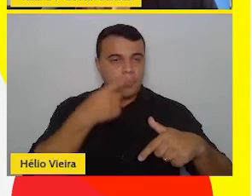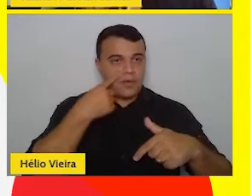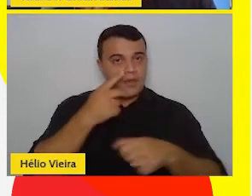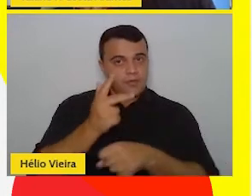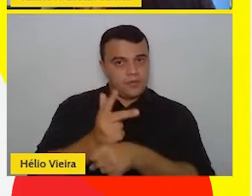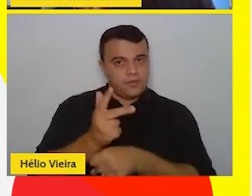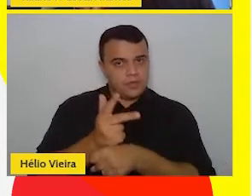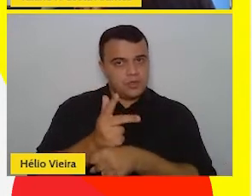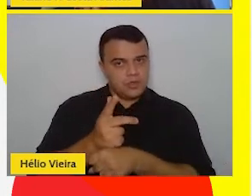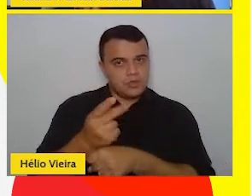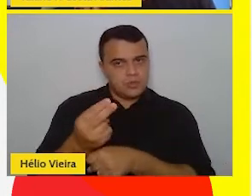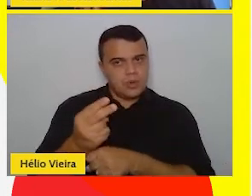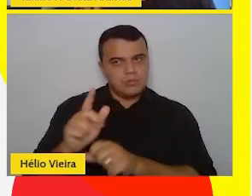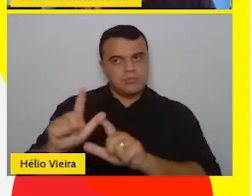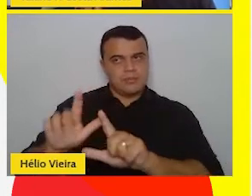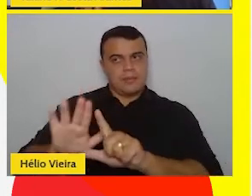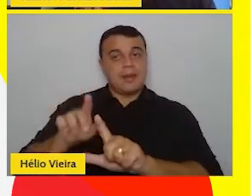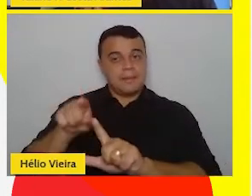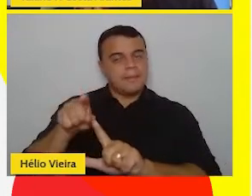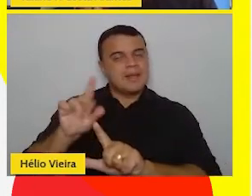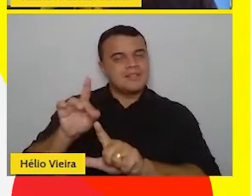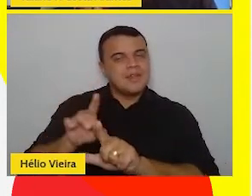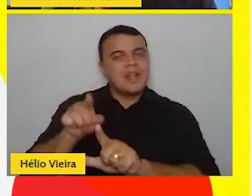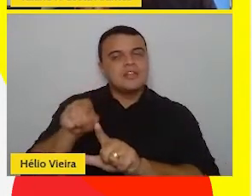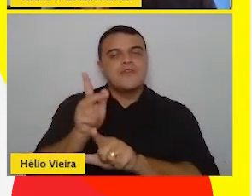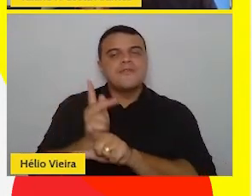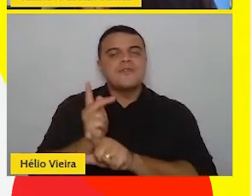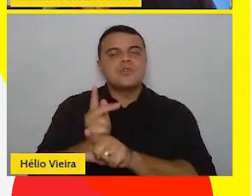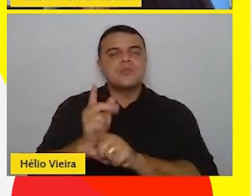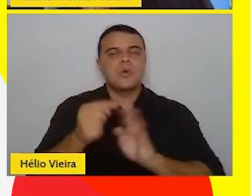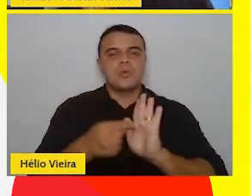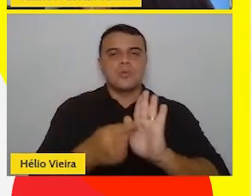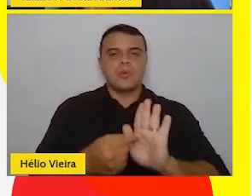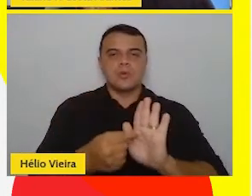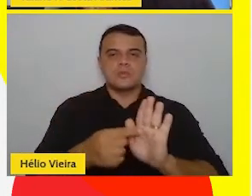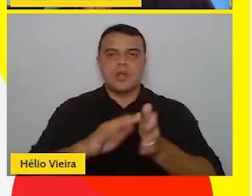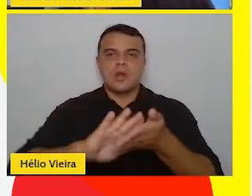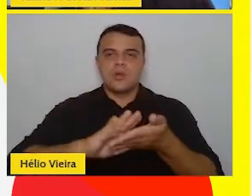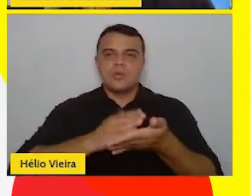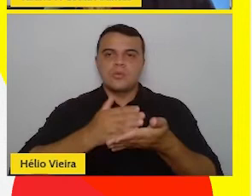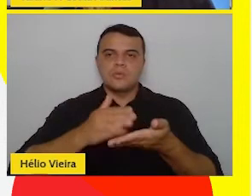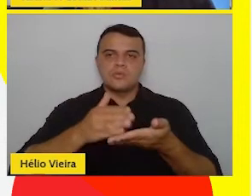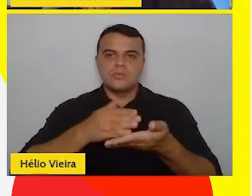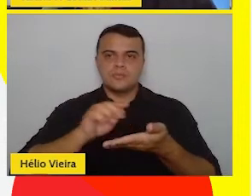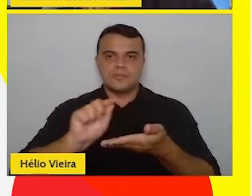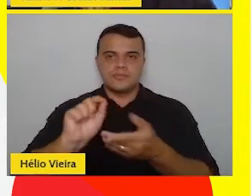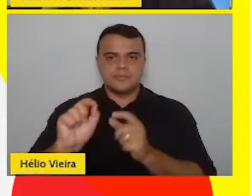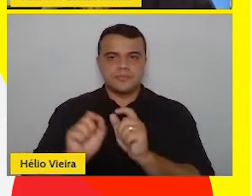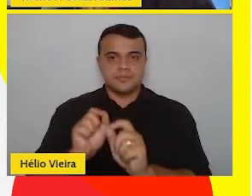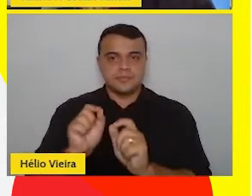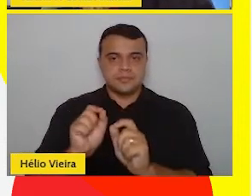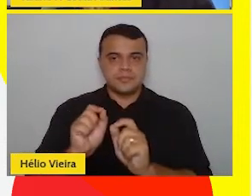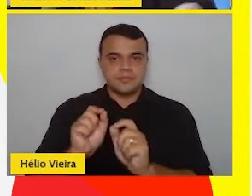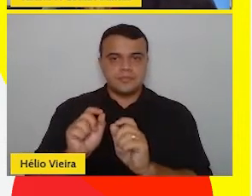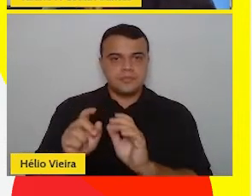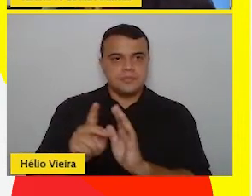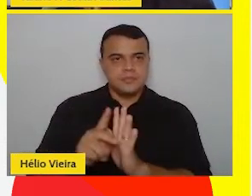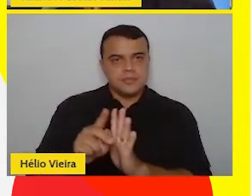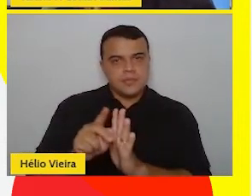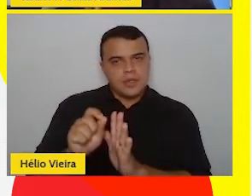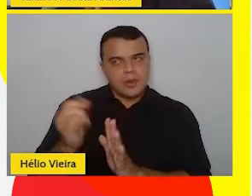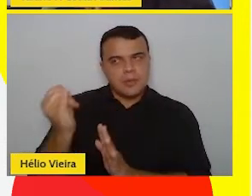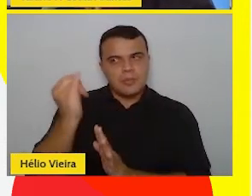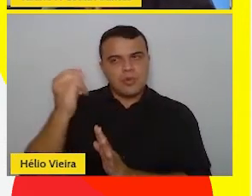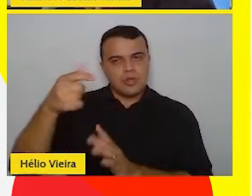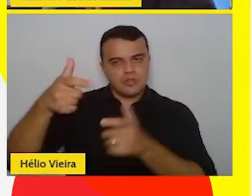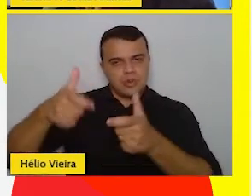tem uma imagem estática, mas é um vídeo que ele mostra alguns pontos icônicos da